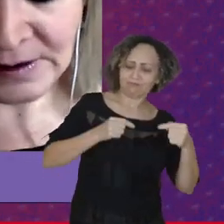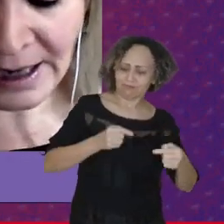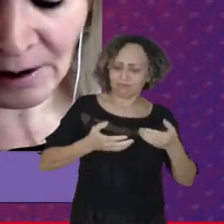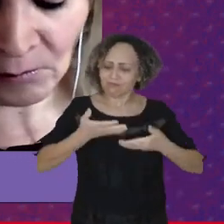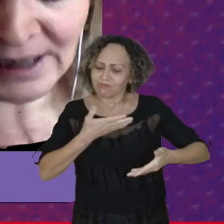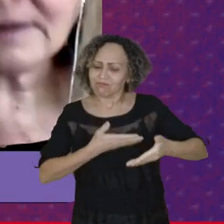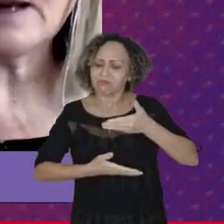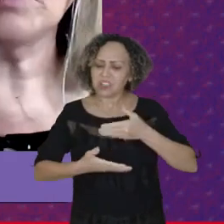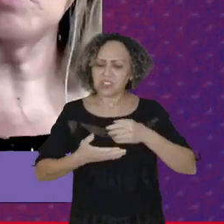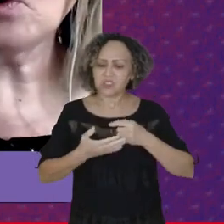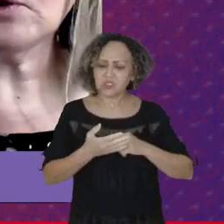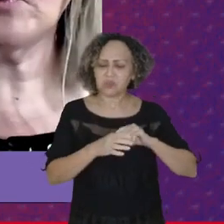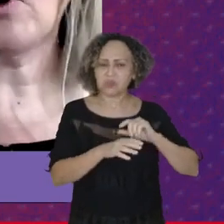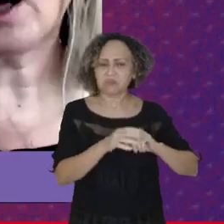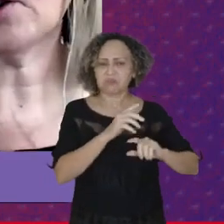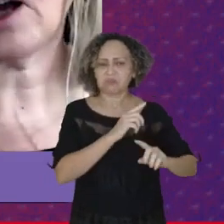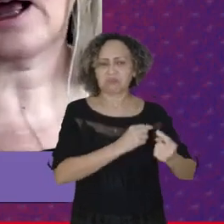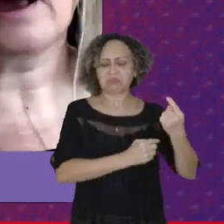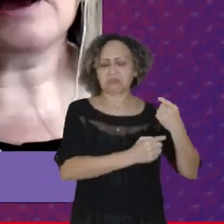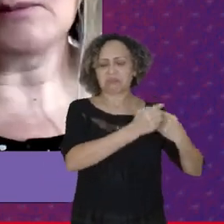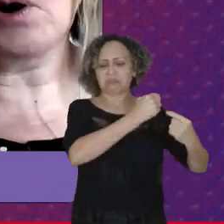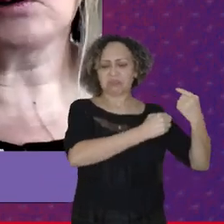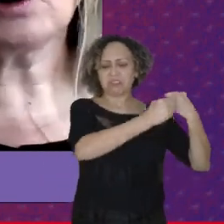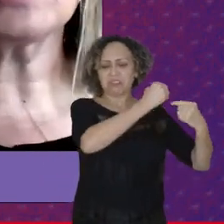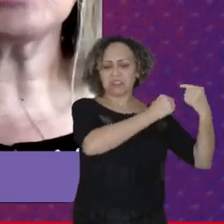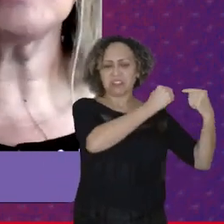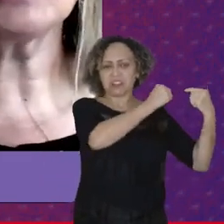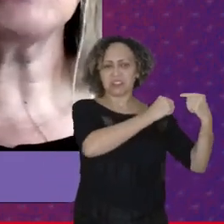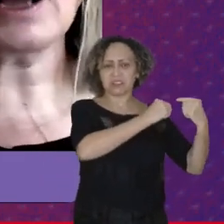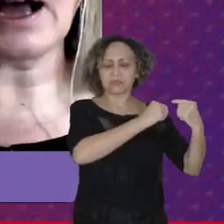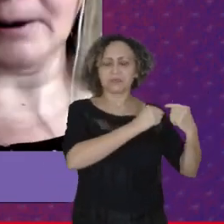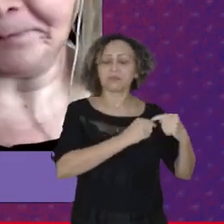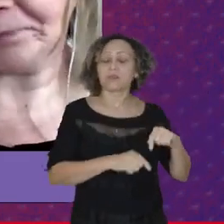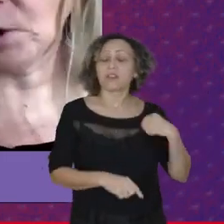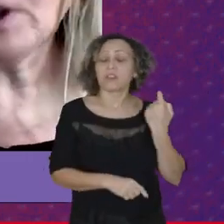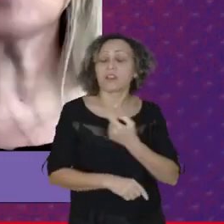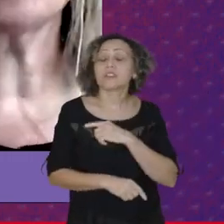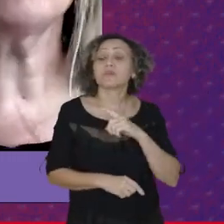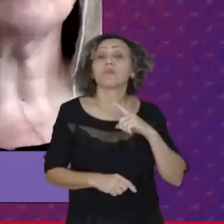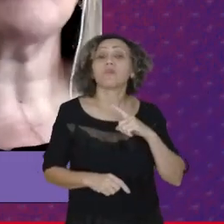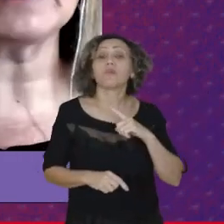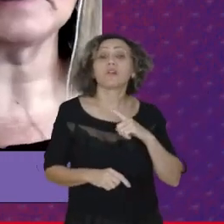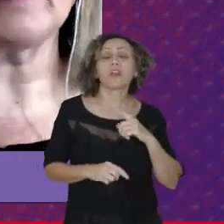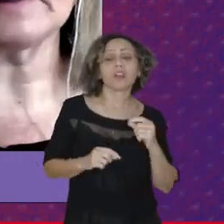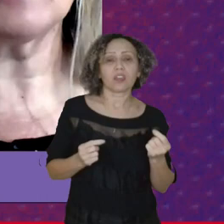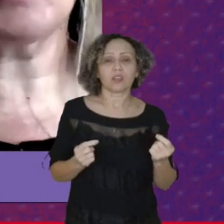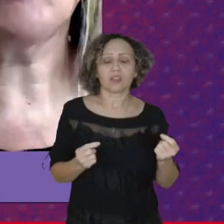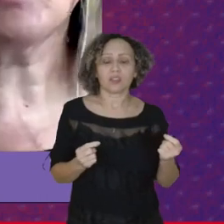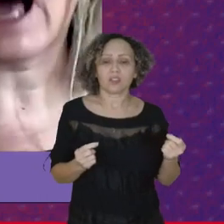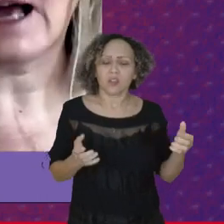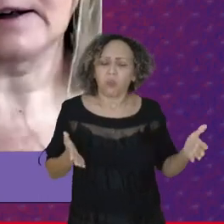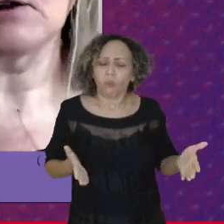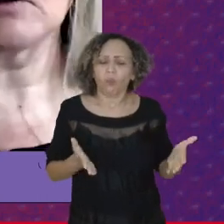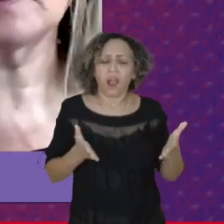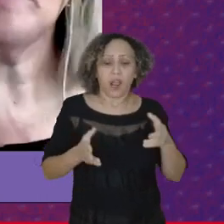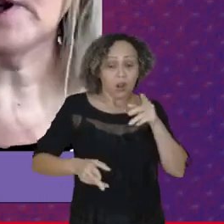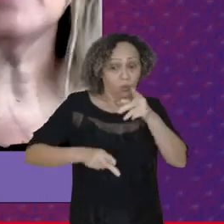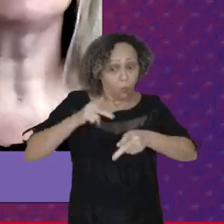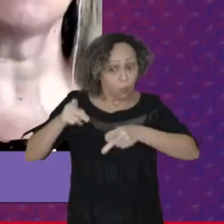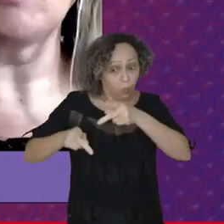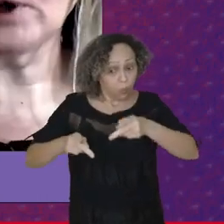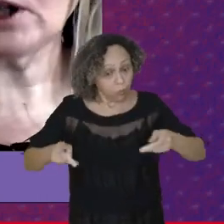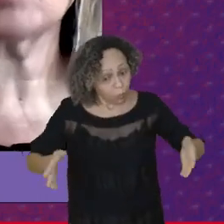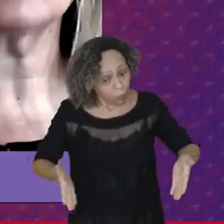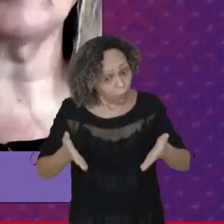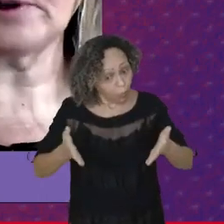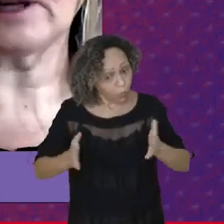retrocessos, um exemplo muito forte bom, nós tínhamos um um estímulo à participação popular,